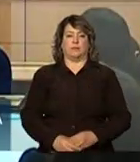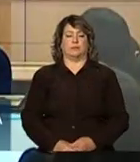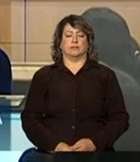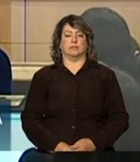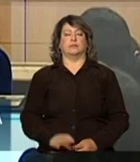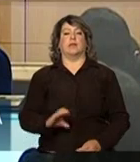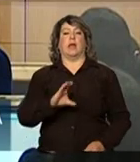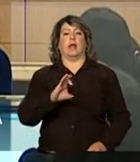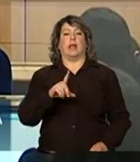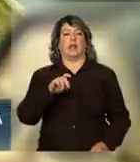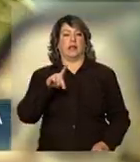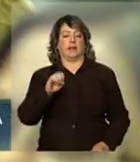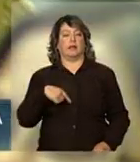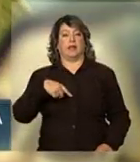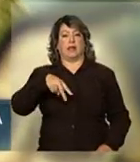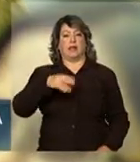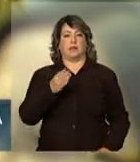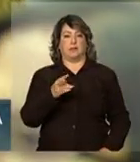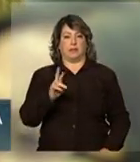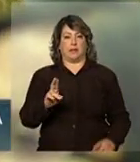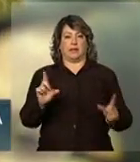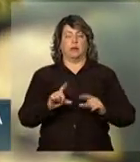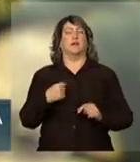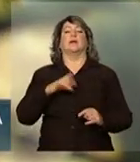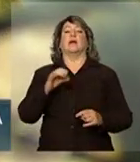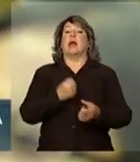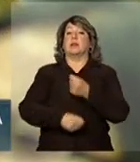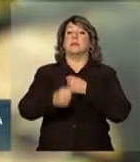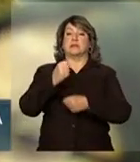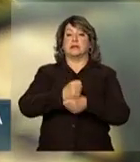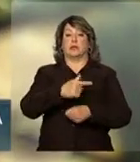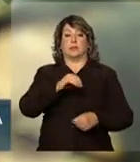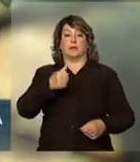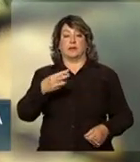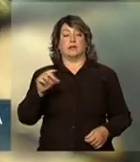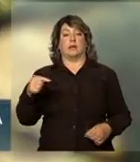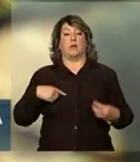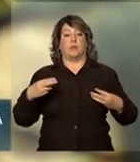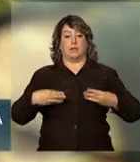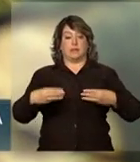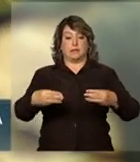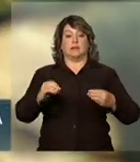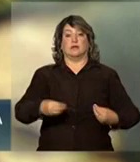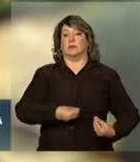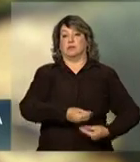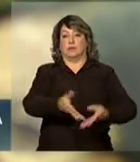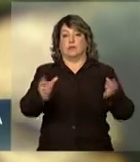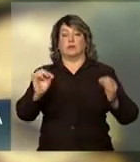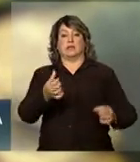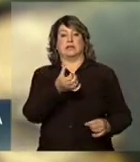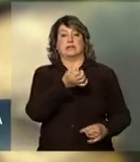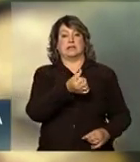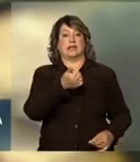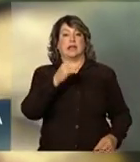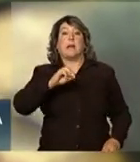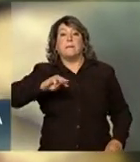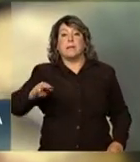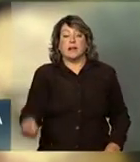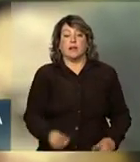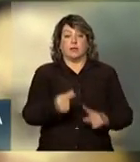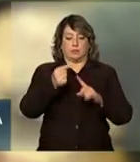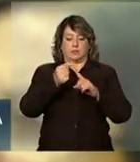Bom, é Cleide Lopes, da NBR. No ano passado, 2013, o Ministério distribuiu cerca de 610